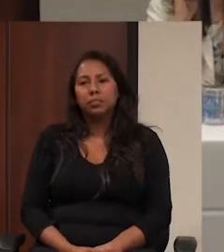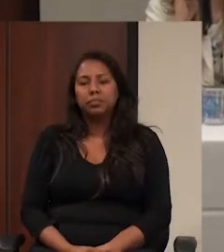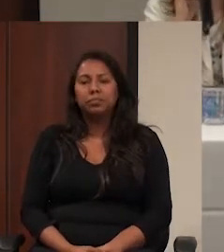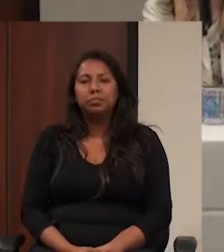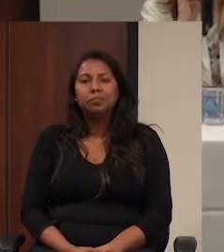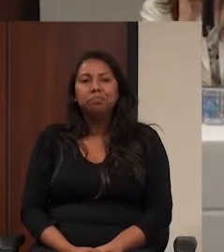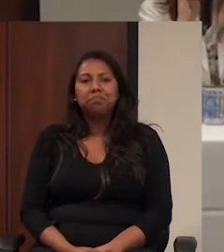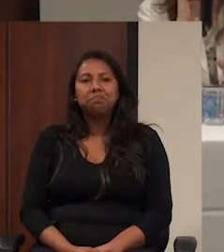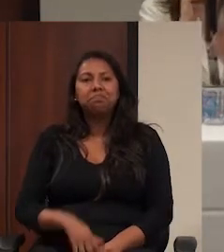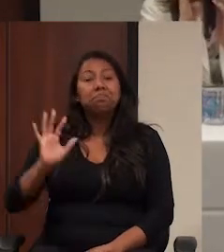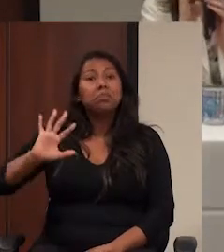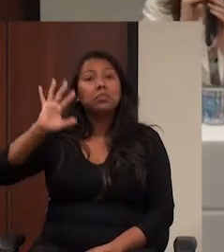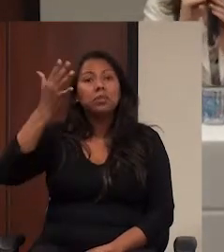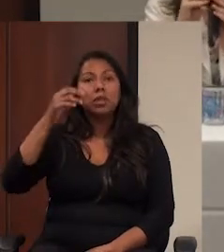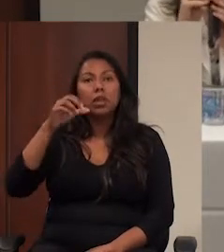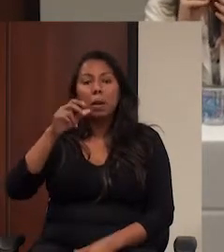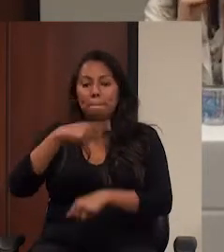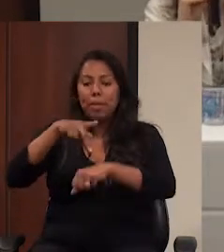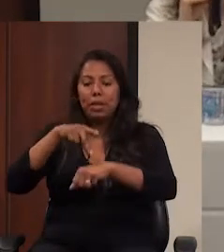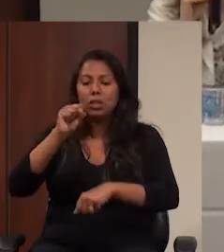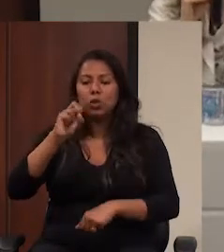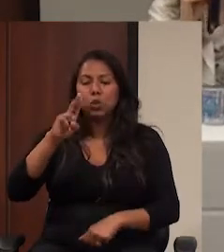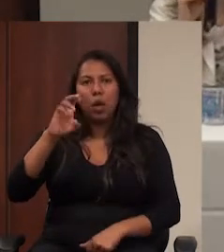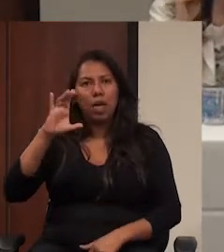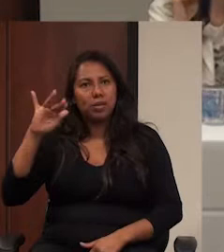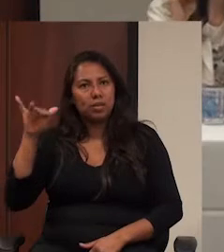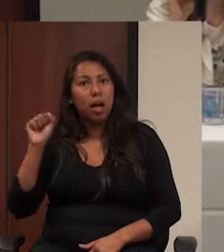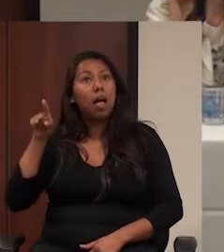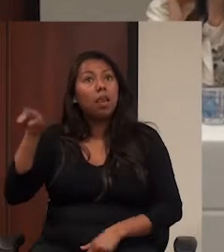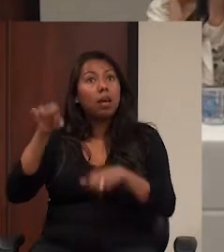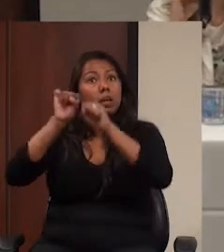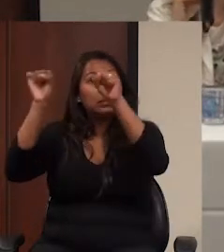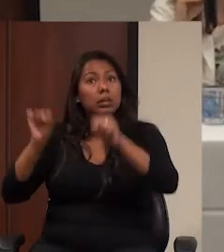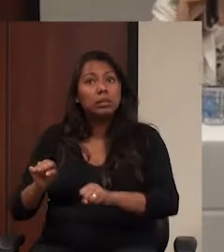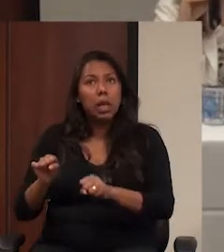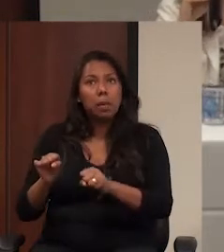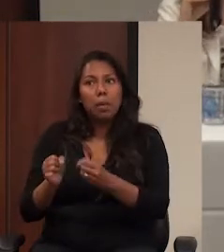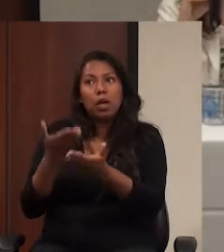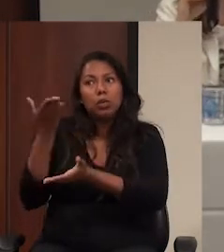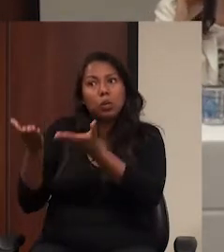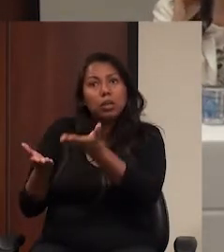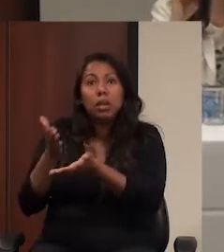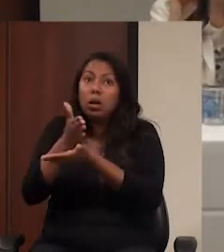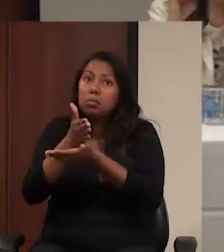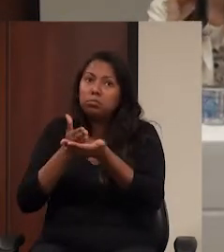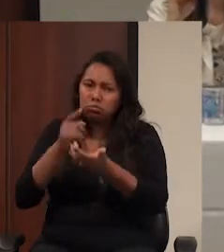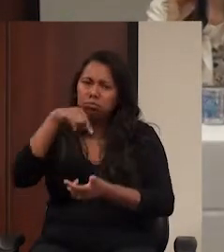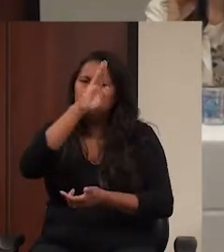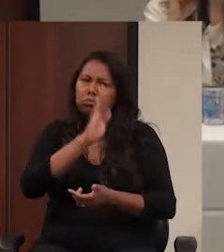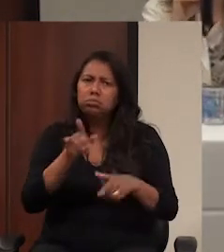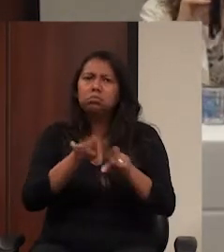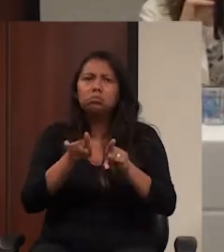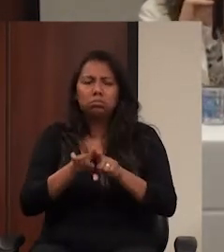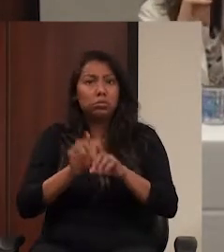Então, o que mais que acontece na Suécia que eu achei interessante? Na Suécia existe um sistema de curatela parcial, que aqui no Brasil a gente também já tem, só